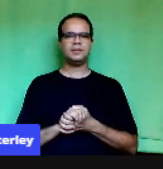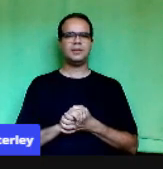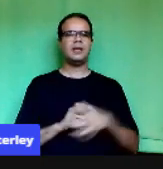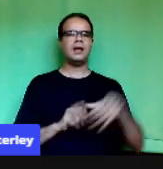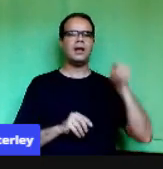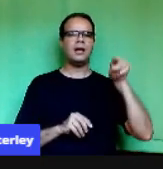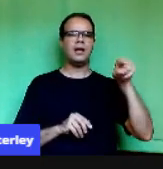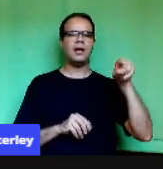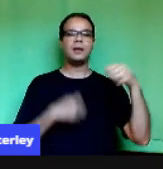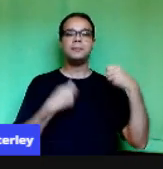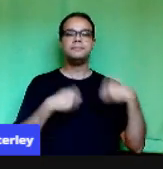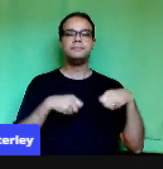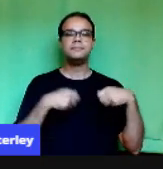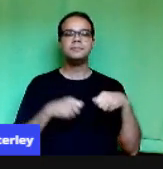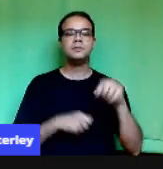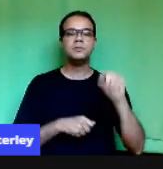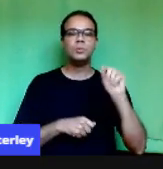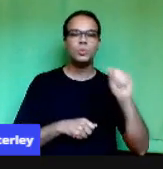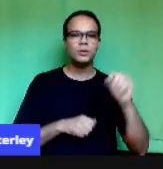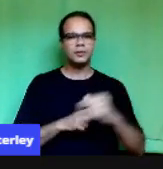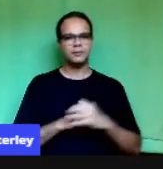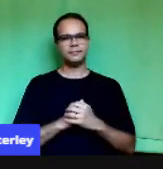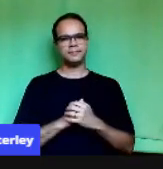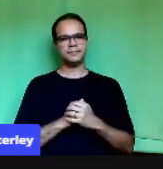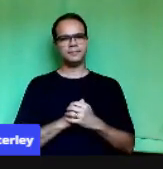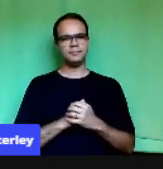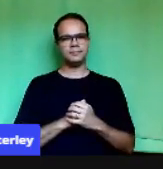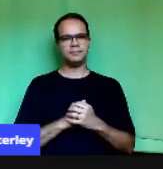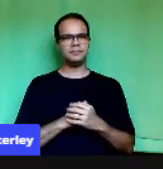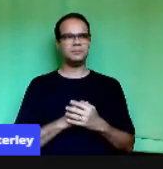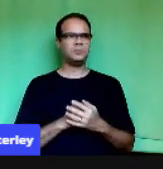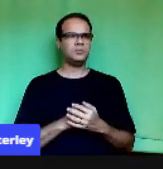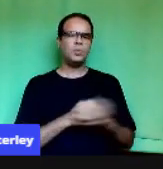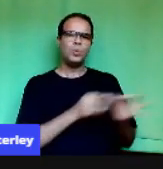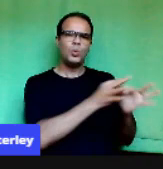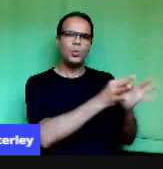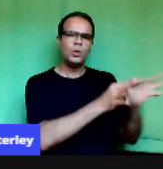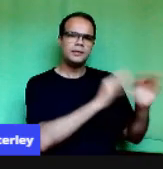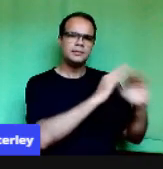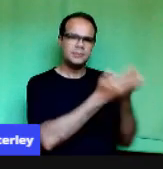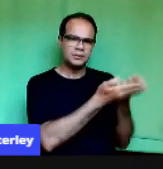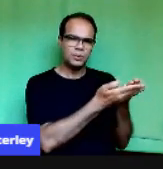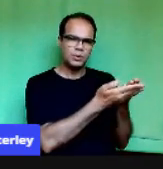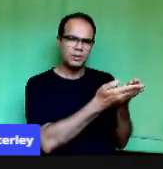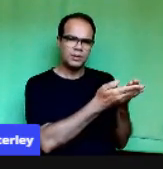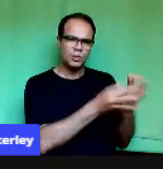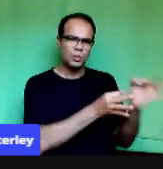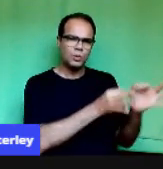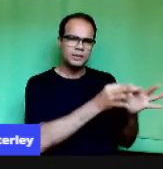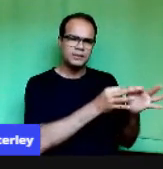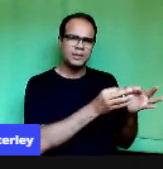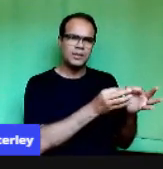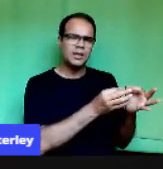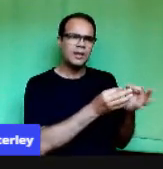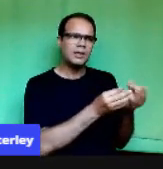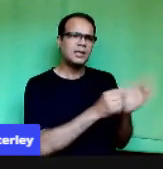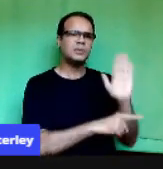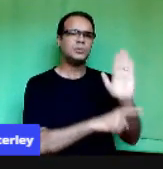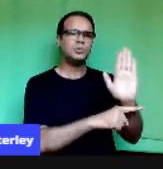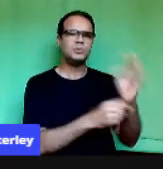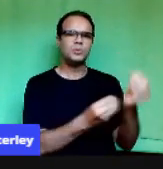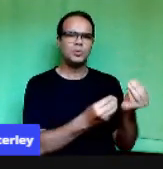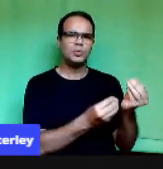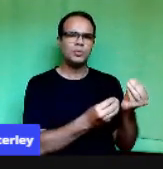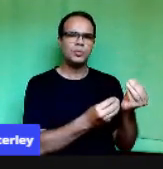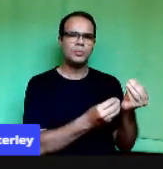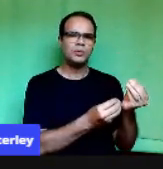nosso redor. Nós podemos organizar meios e, sabe aquele de ouvir? Né? Às vezes nós estamos trabalhando